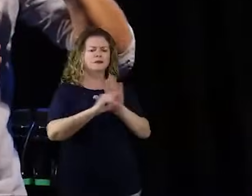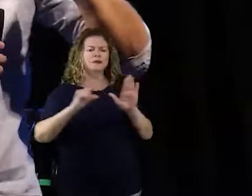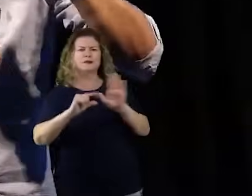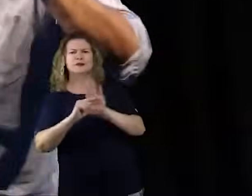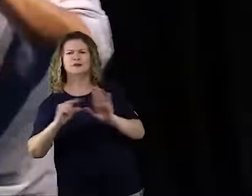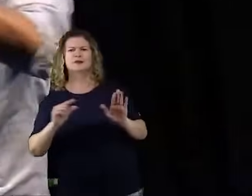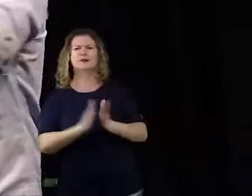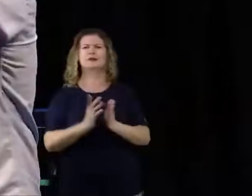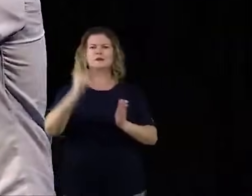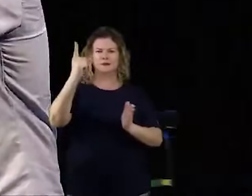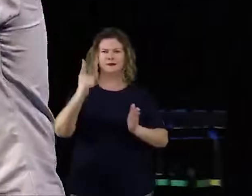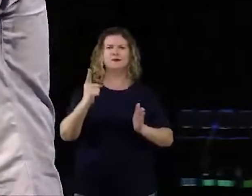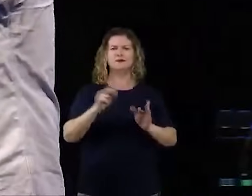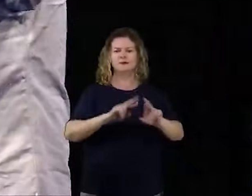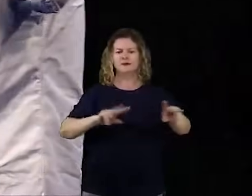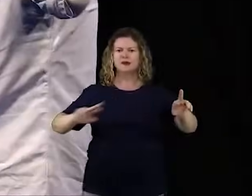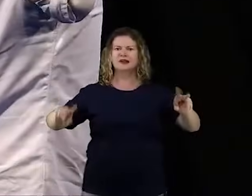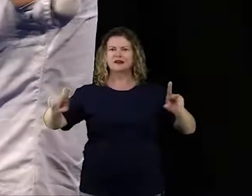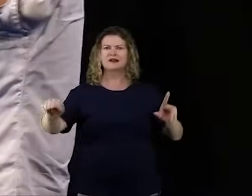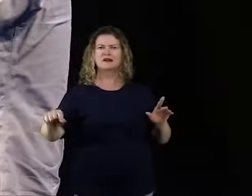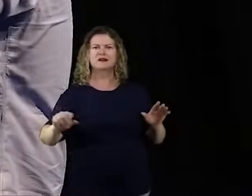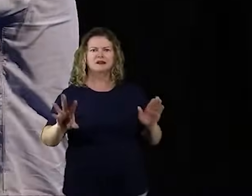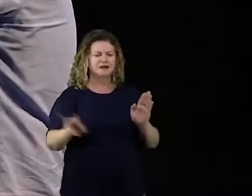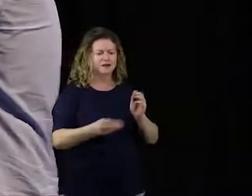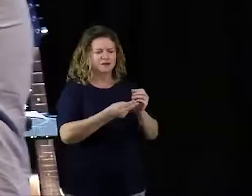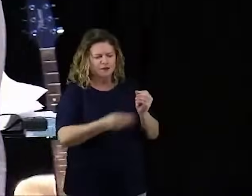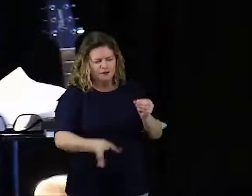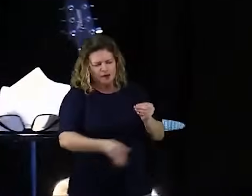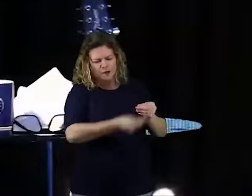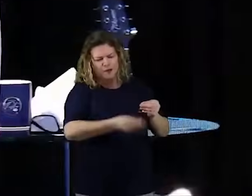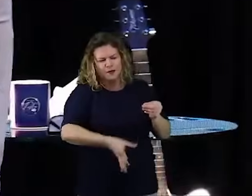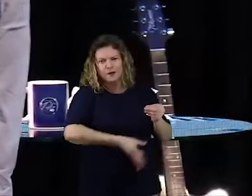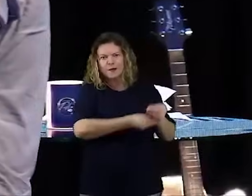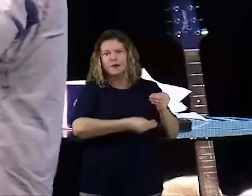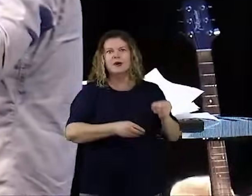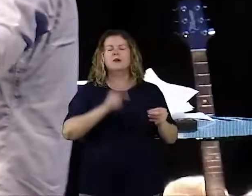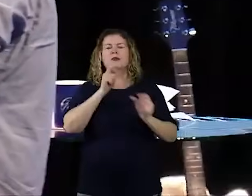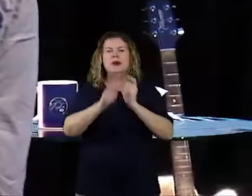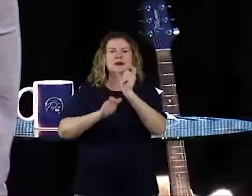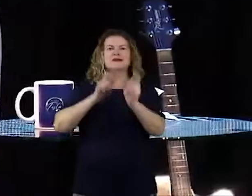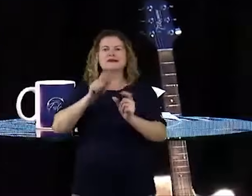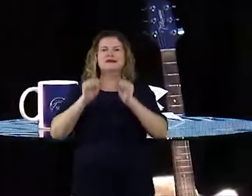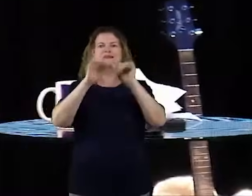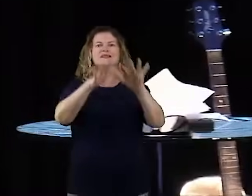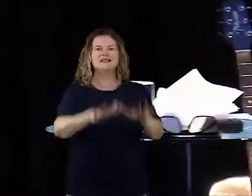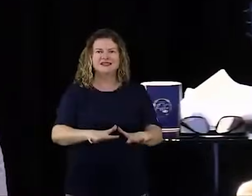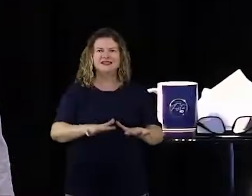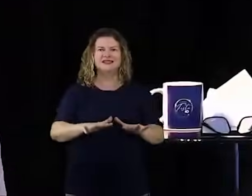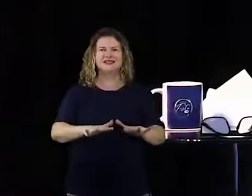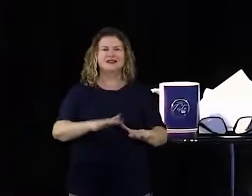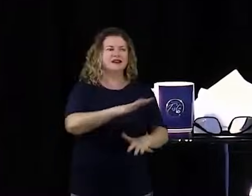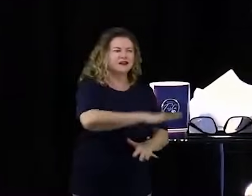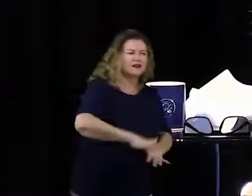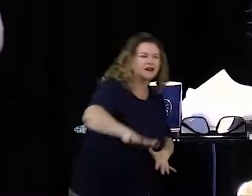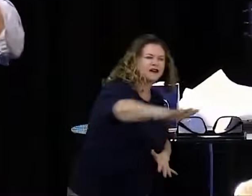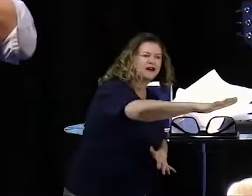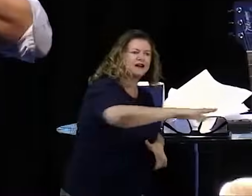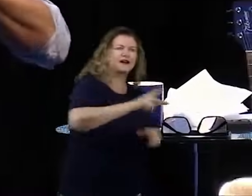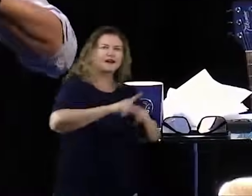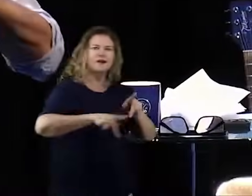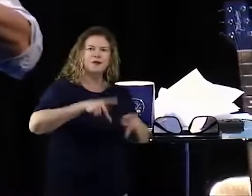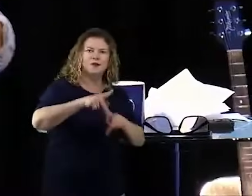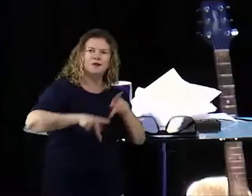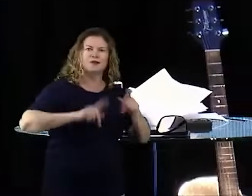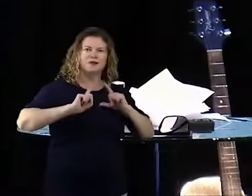bíblicas a gente vai tirando as palavras de bênção que Israel lançou sobre Simeão que